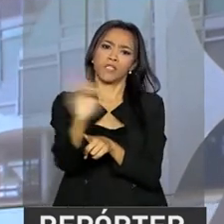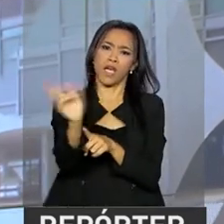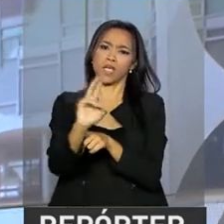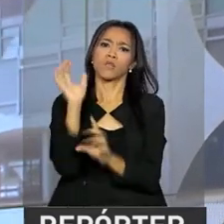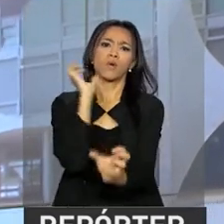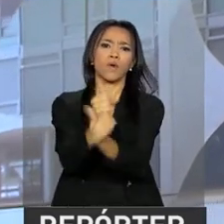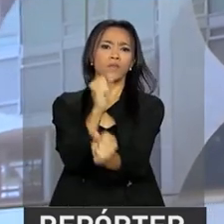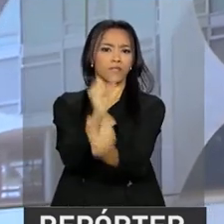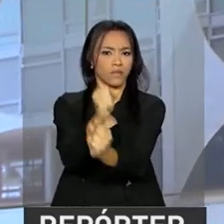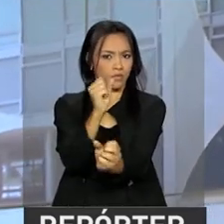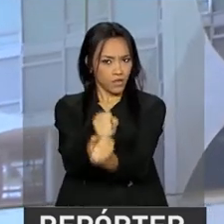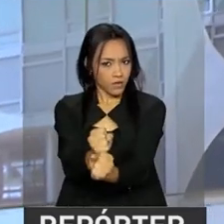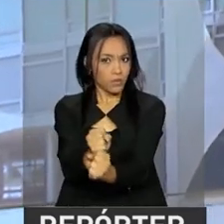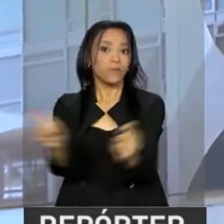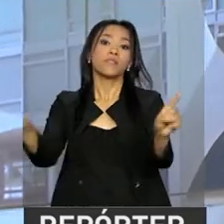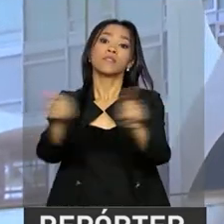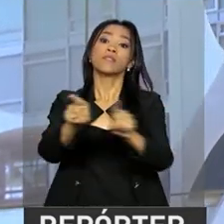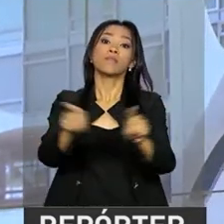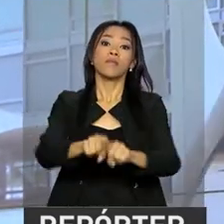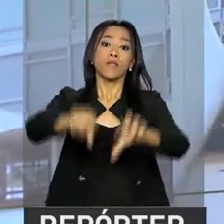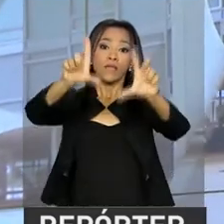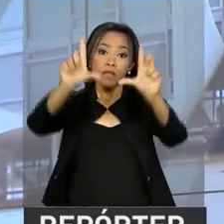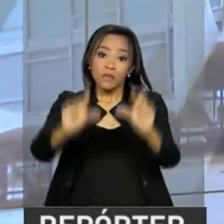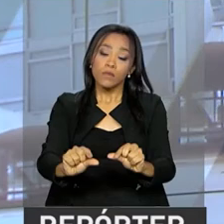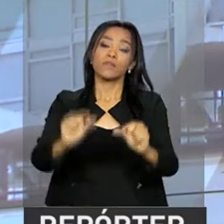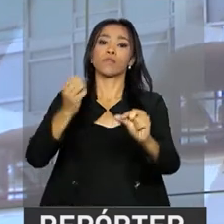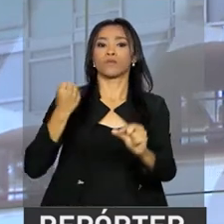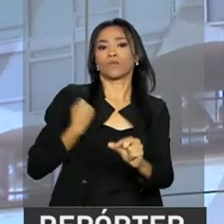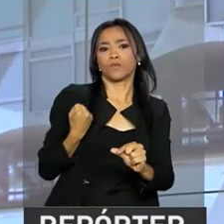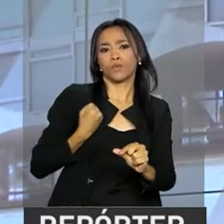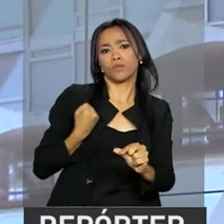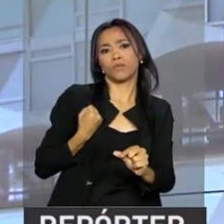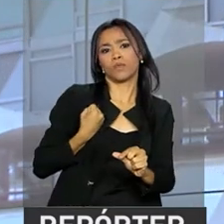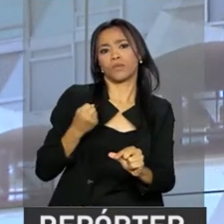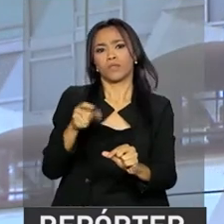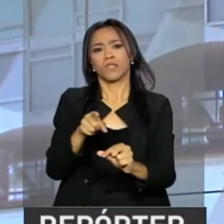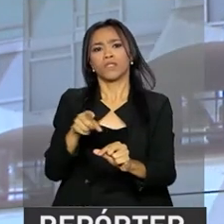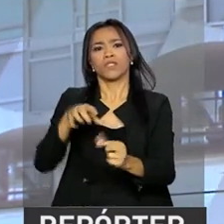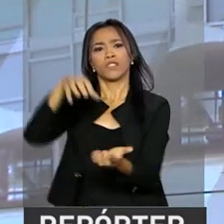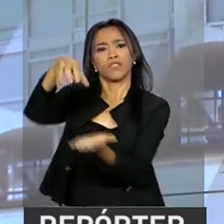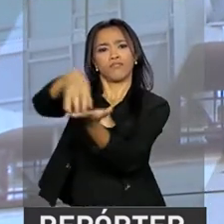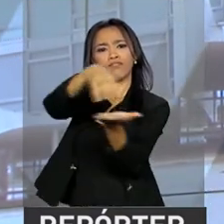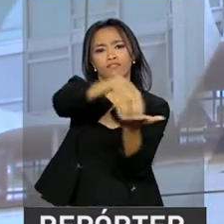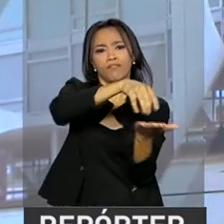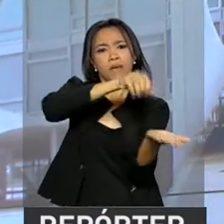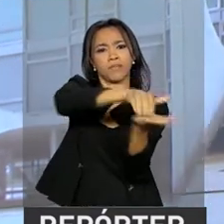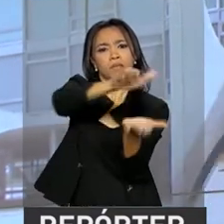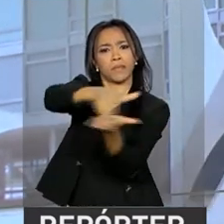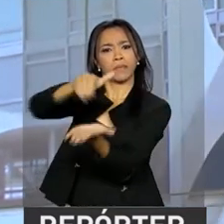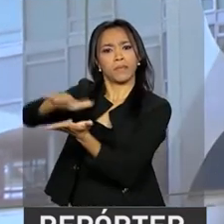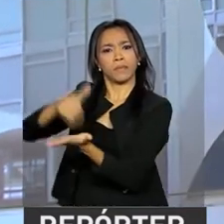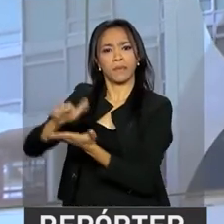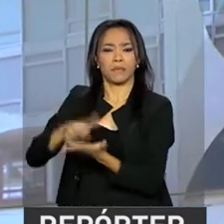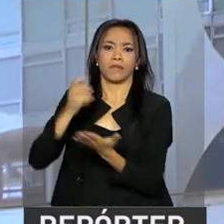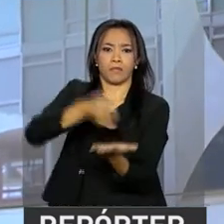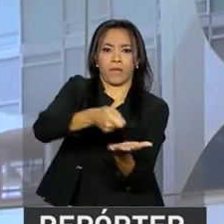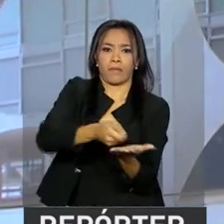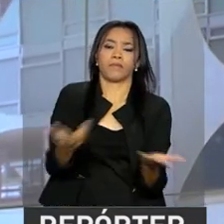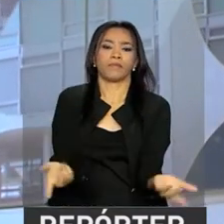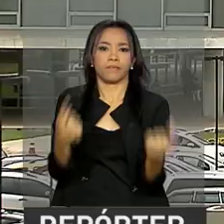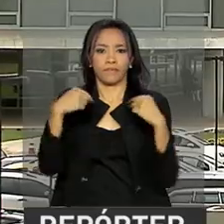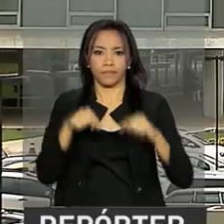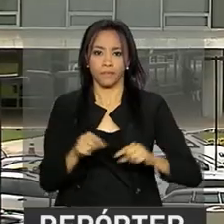orçamento ea redução no número de setores com desoneração da folha de pagamento